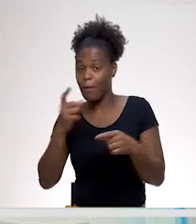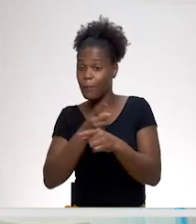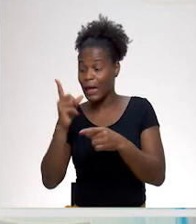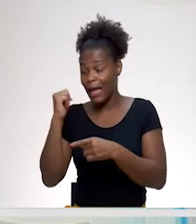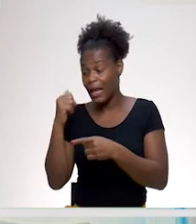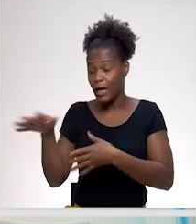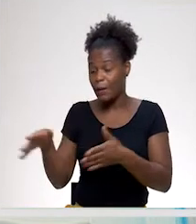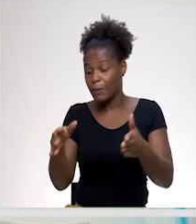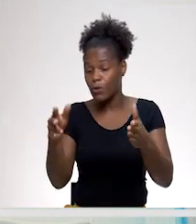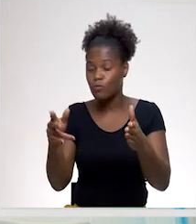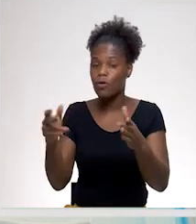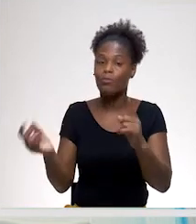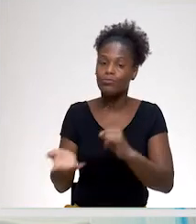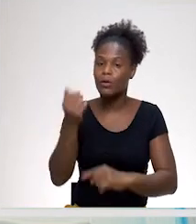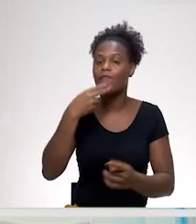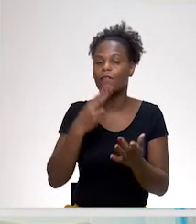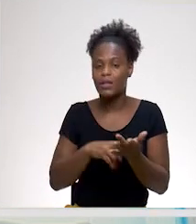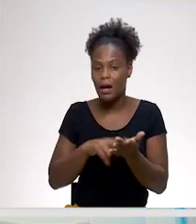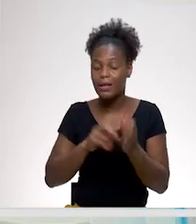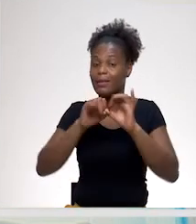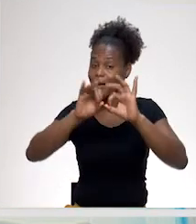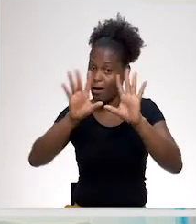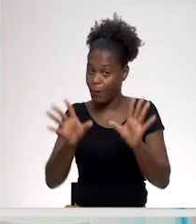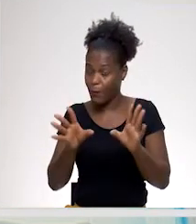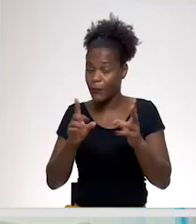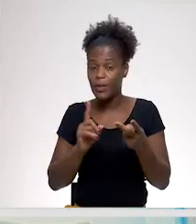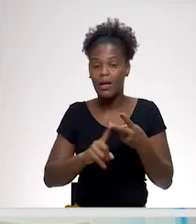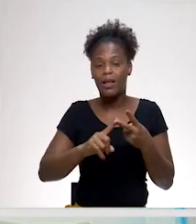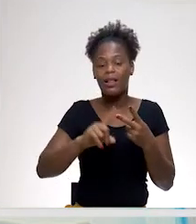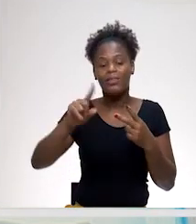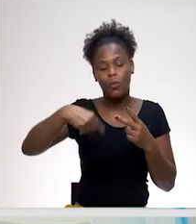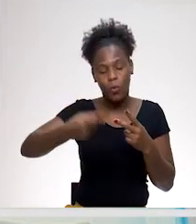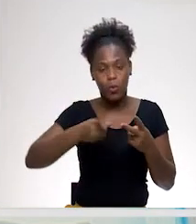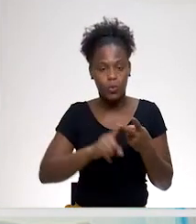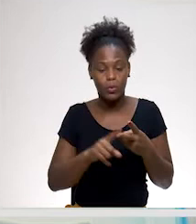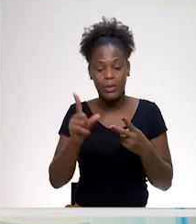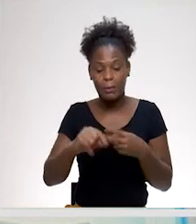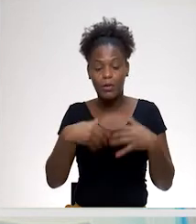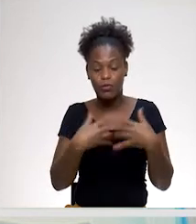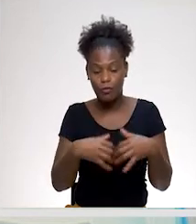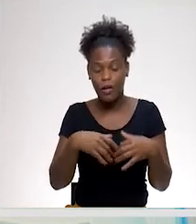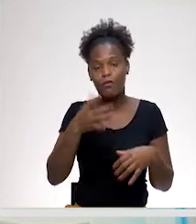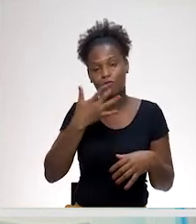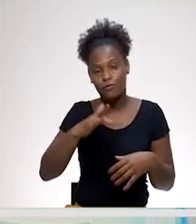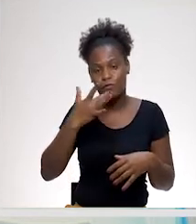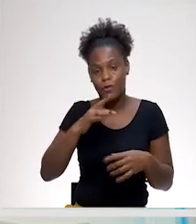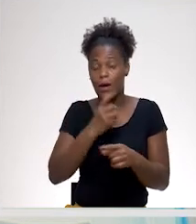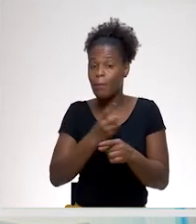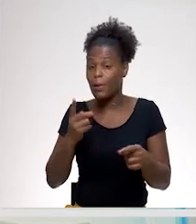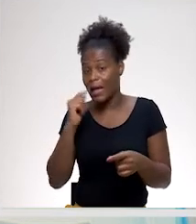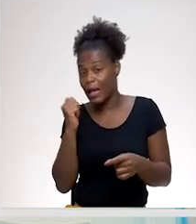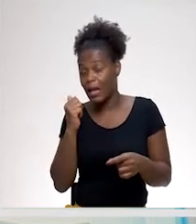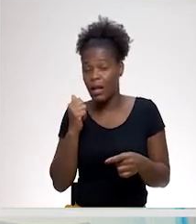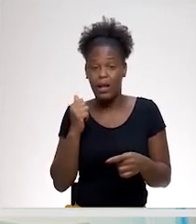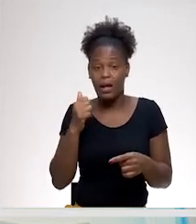que Descartes percorre para chegar a uma verdade clara e distinta. Além disso, é uma dúvida provisória,